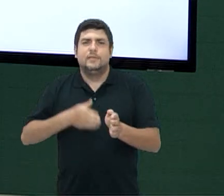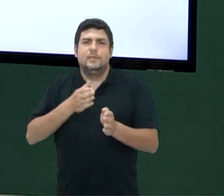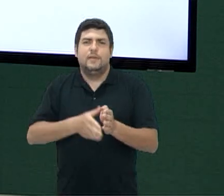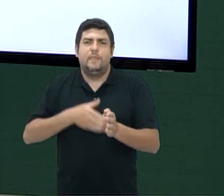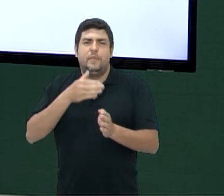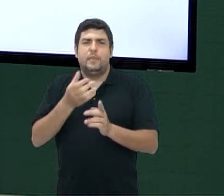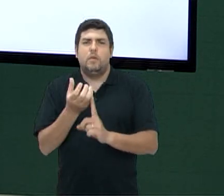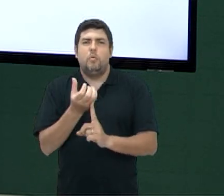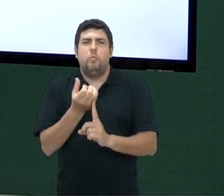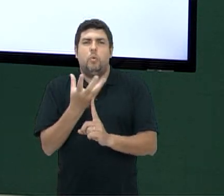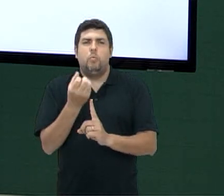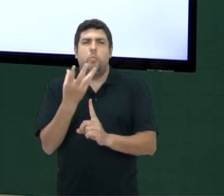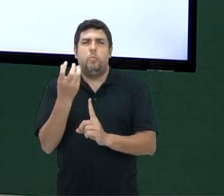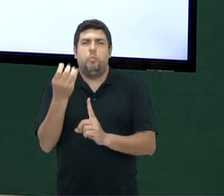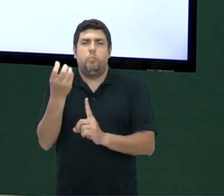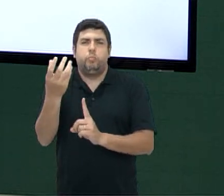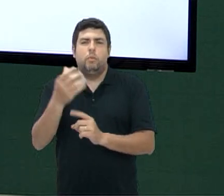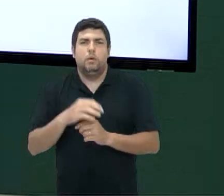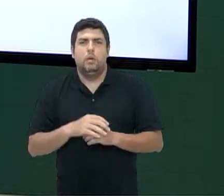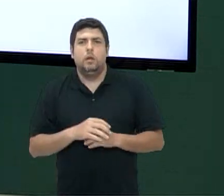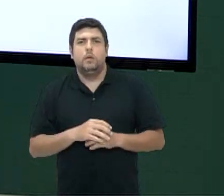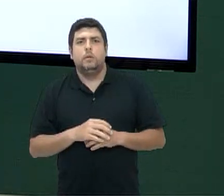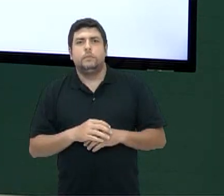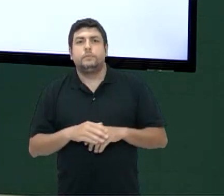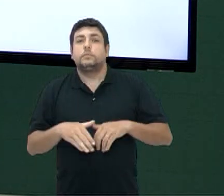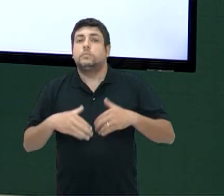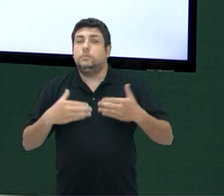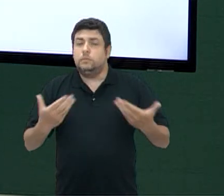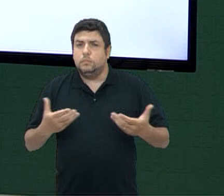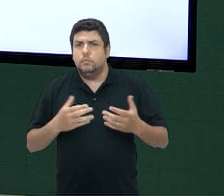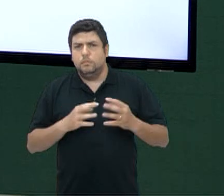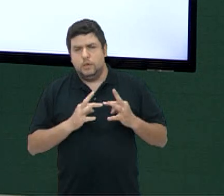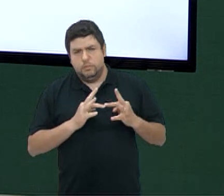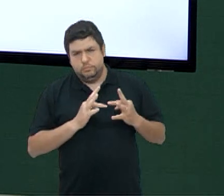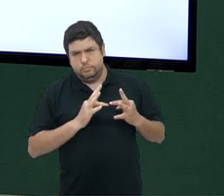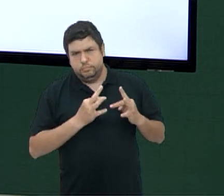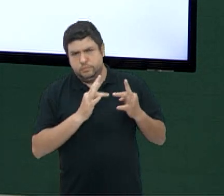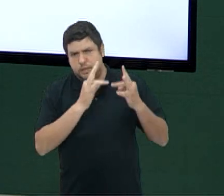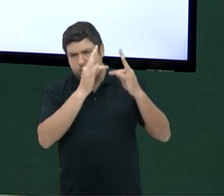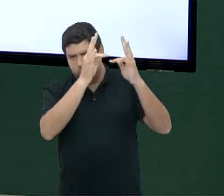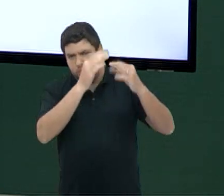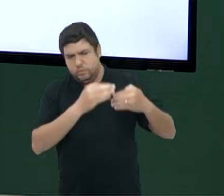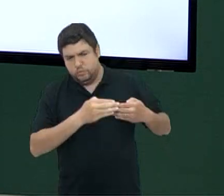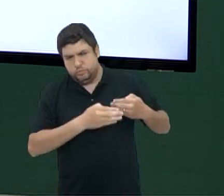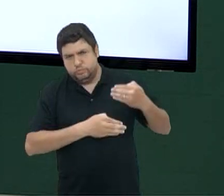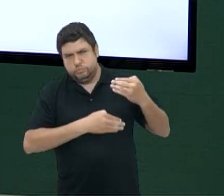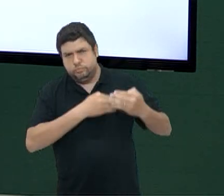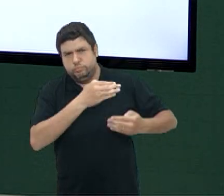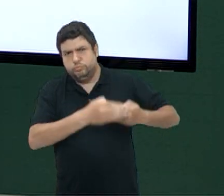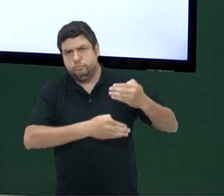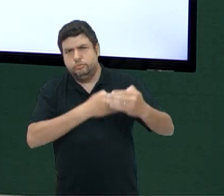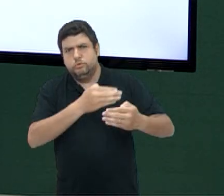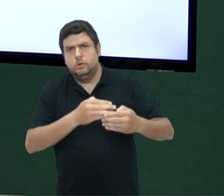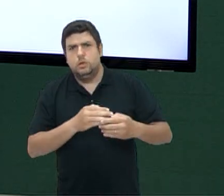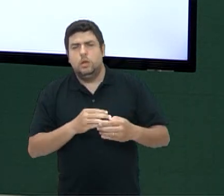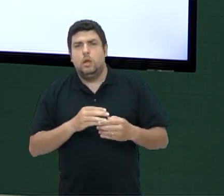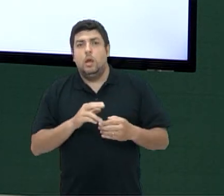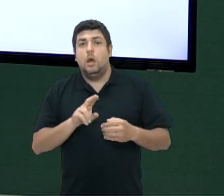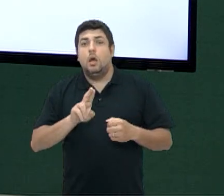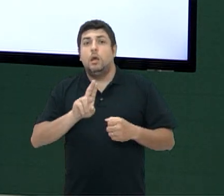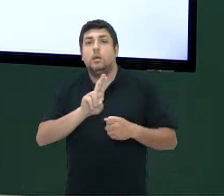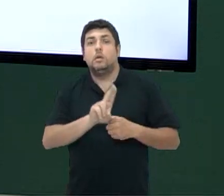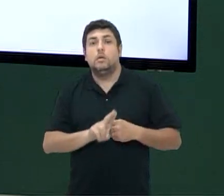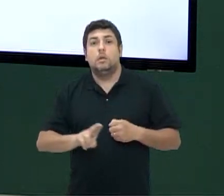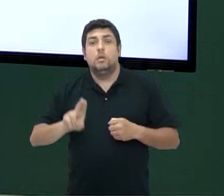circunstância. Foi um desenvolvimento tecnológico extremamente amplo, onde utilizamos a ideia de calor